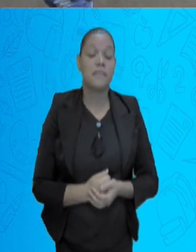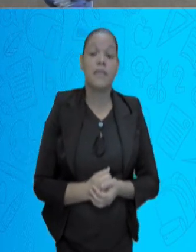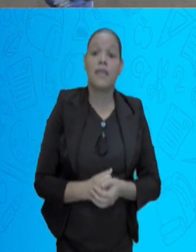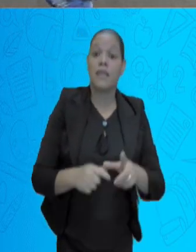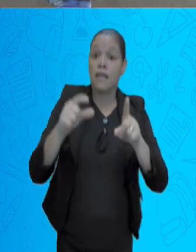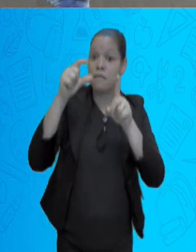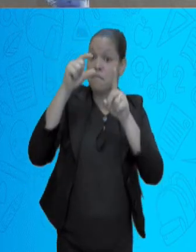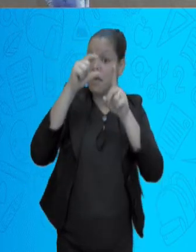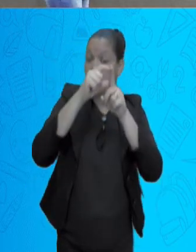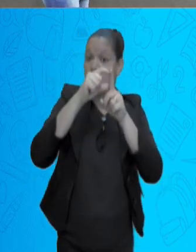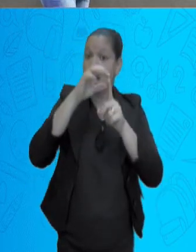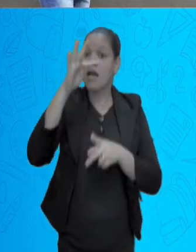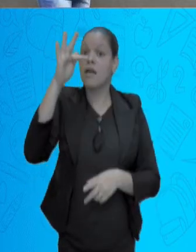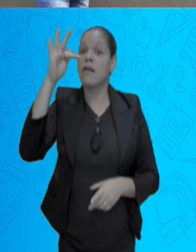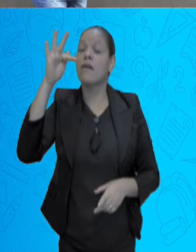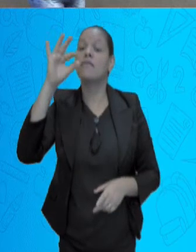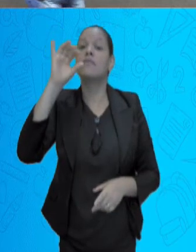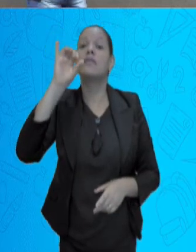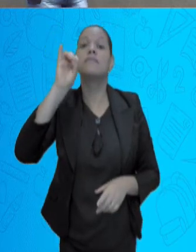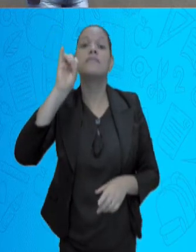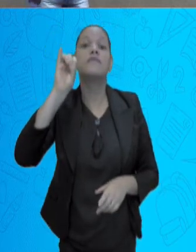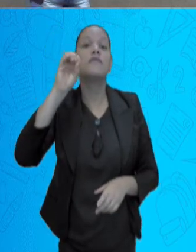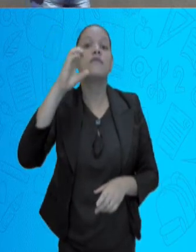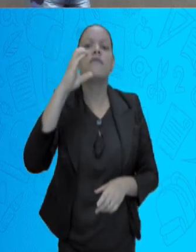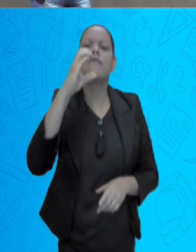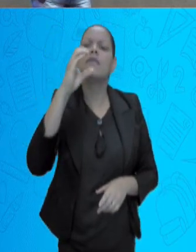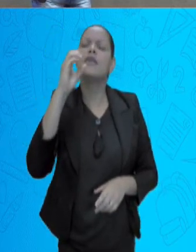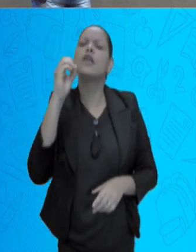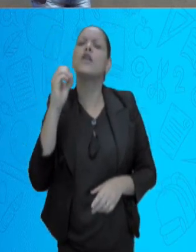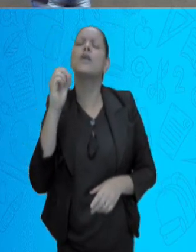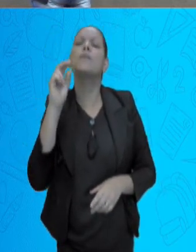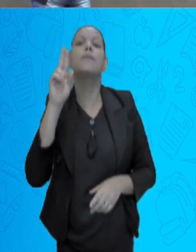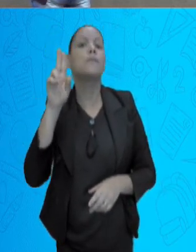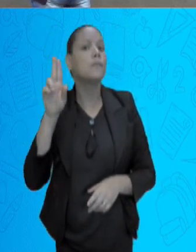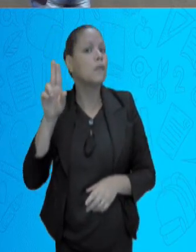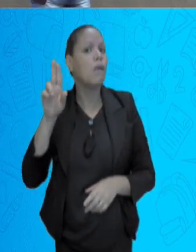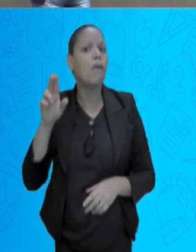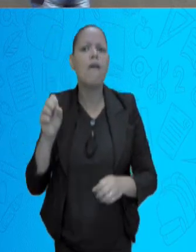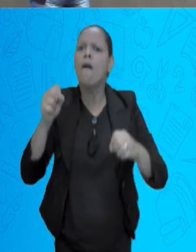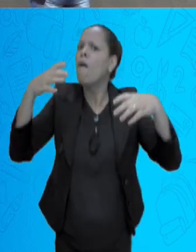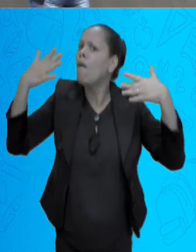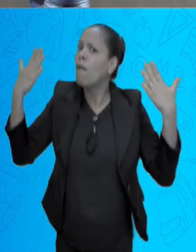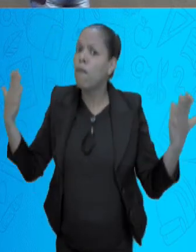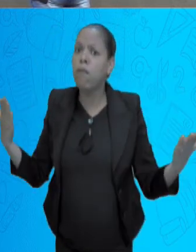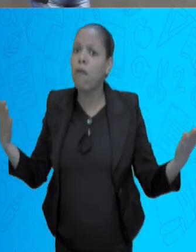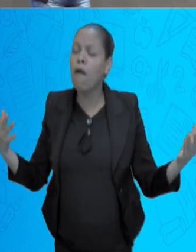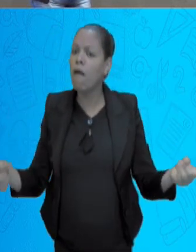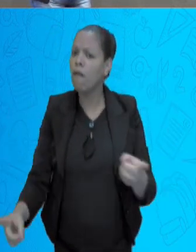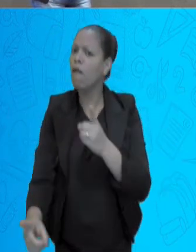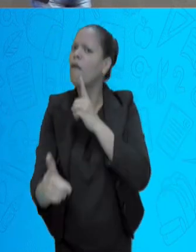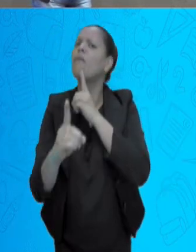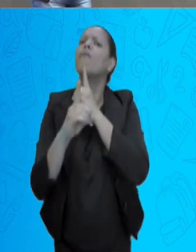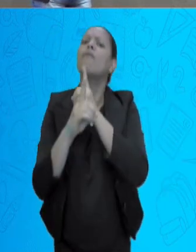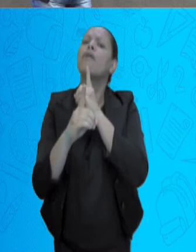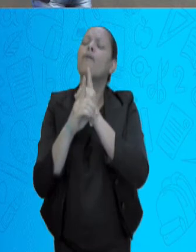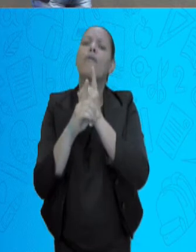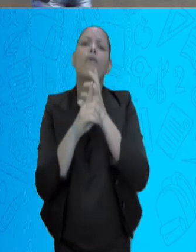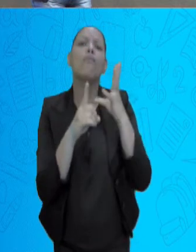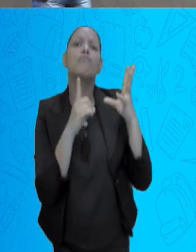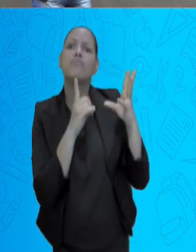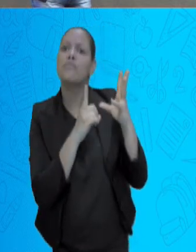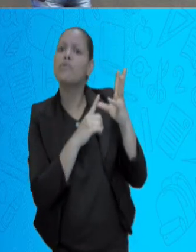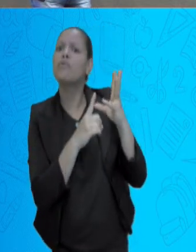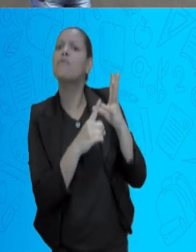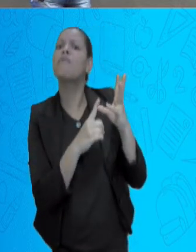Ficou. Qual é o encontro vocálico da palavra ficou? Lembrando que